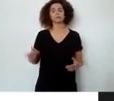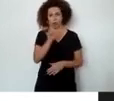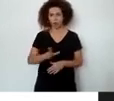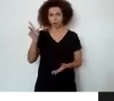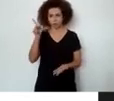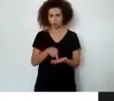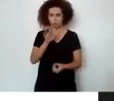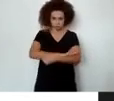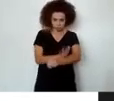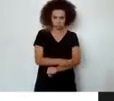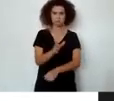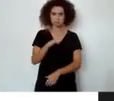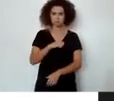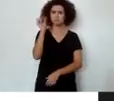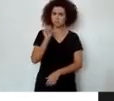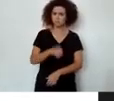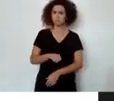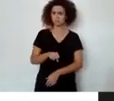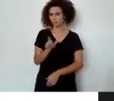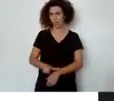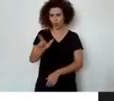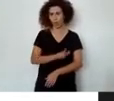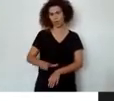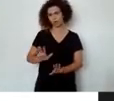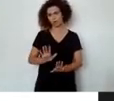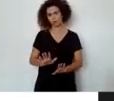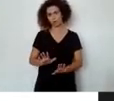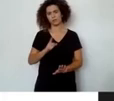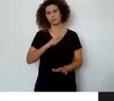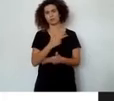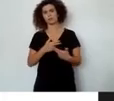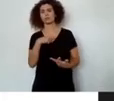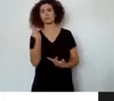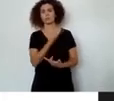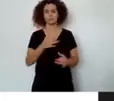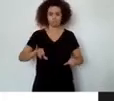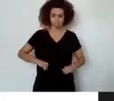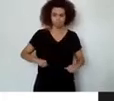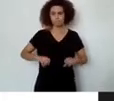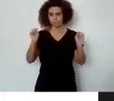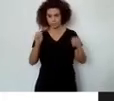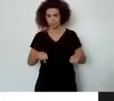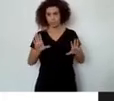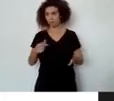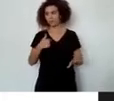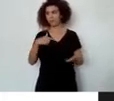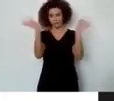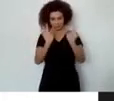nos machuca, existe várias outras coisas no mundo que deixam a gente ferido, mas a gente é feliz